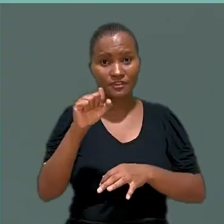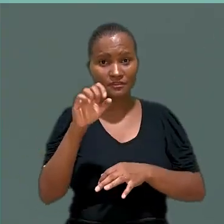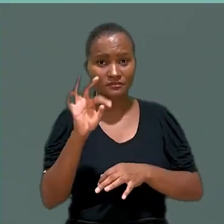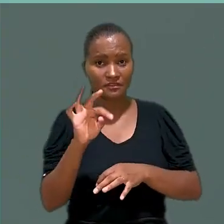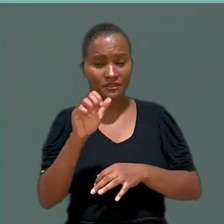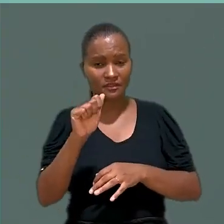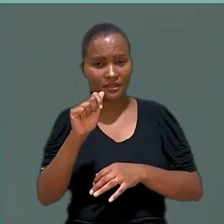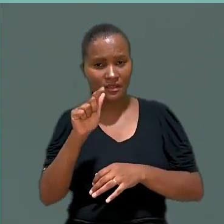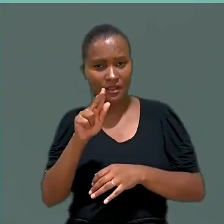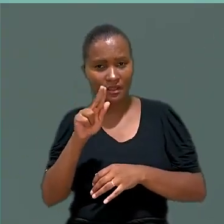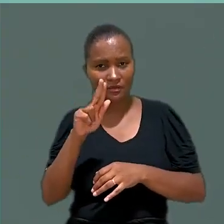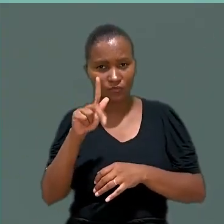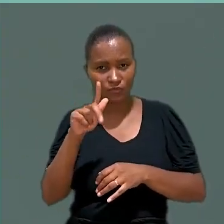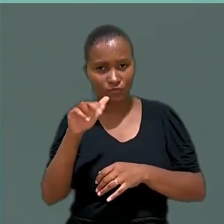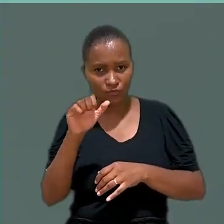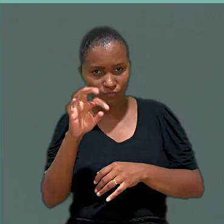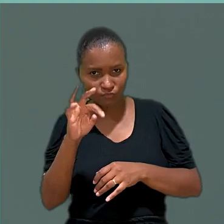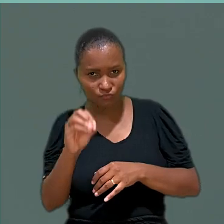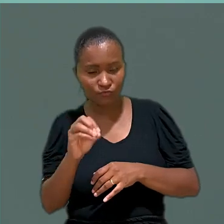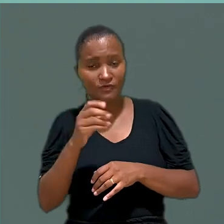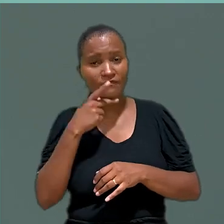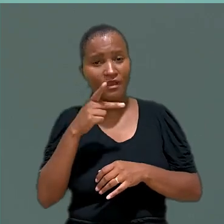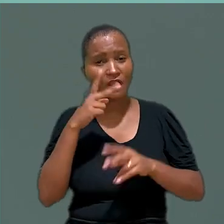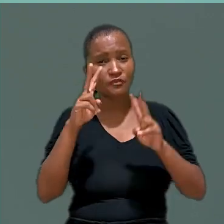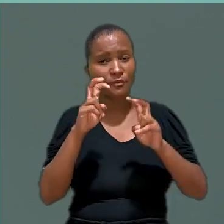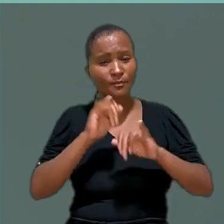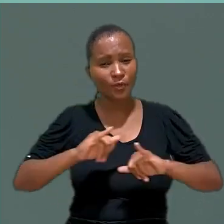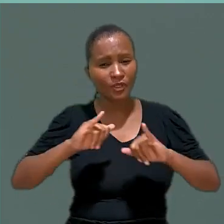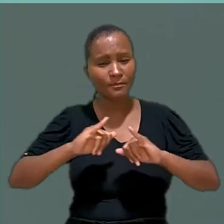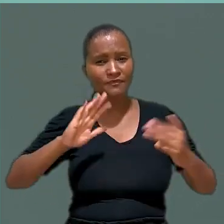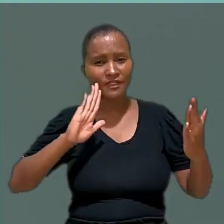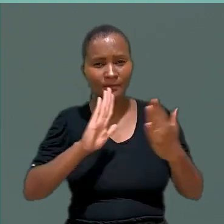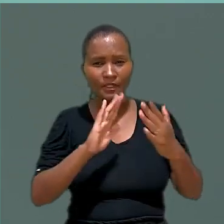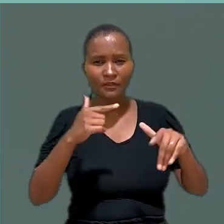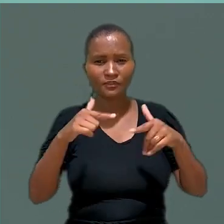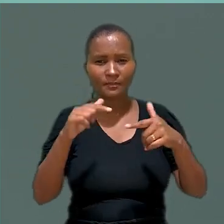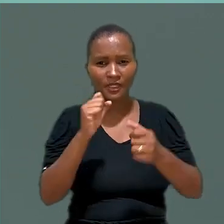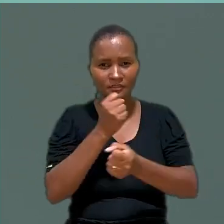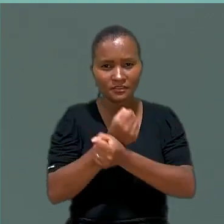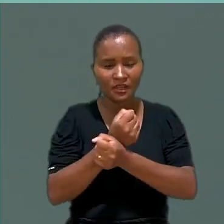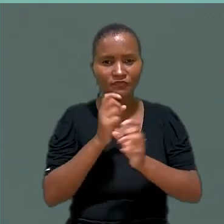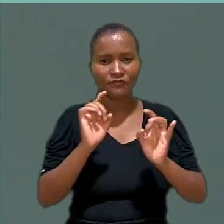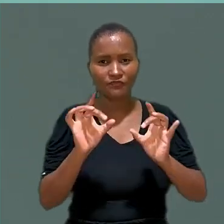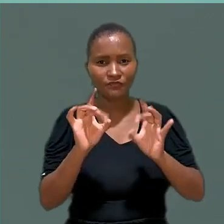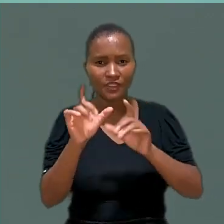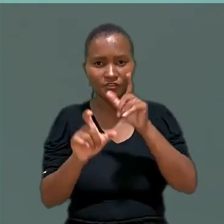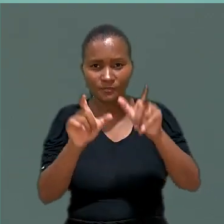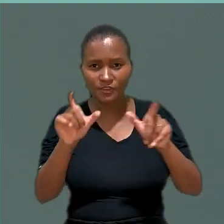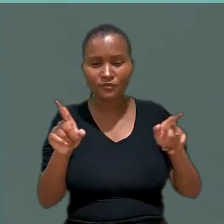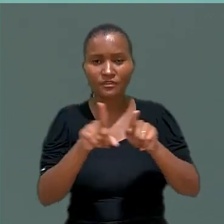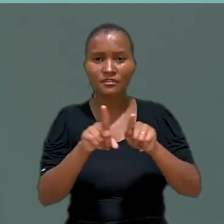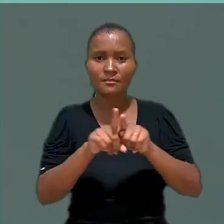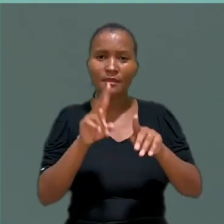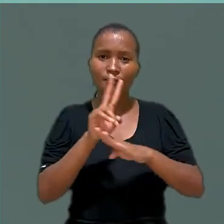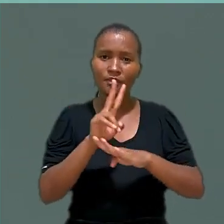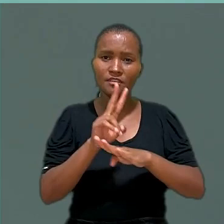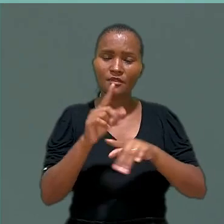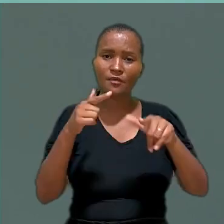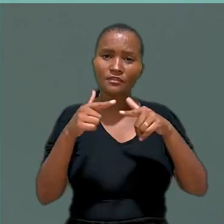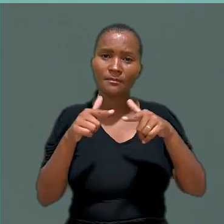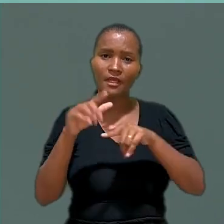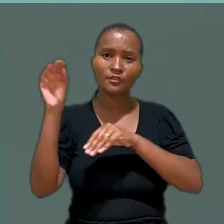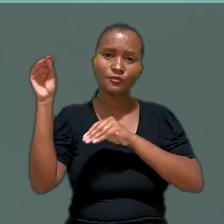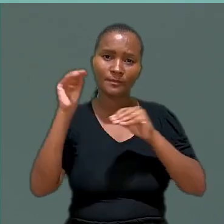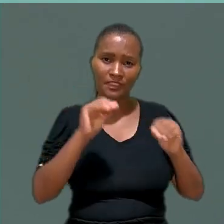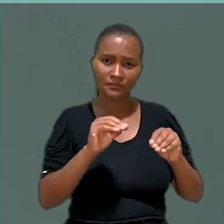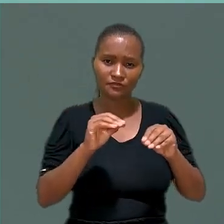ministro do TST, Augusto César, fala sobre o programa de enfrentamento ao trabalho escravo, ao tráfico de pessoas e de proteção ao trabalho